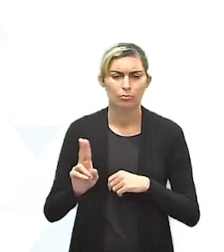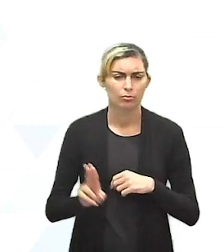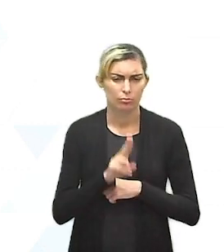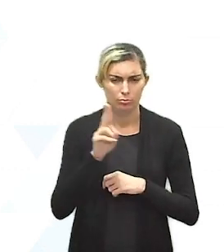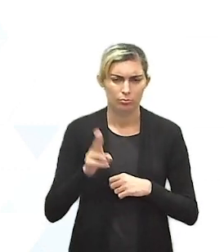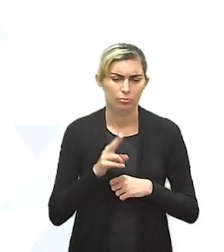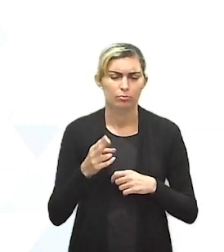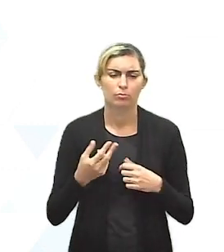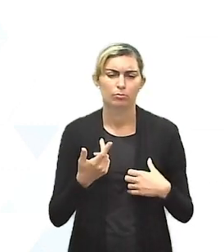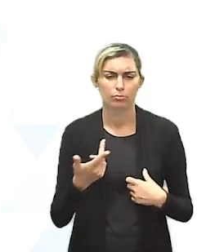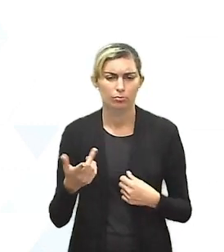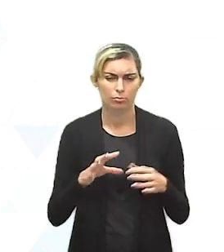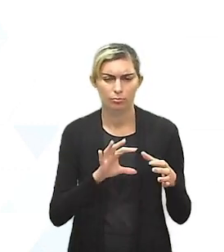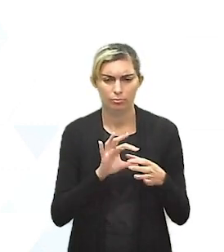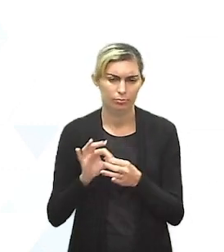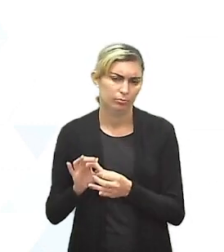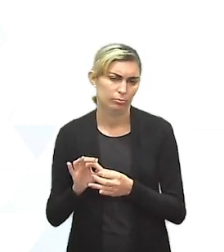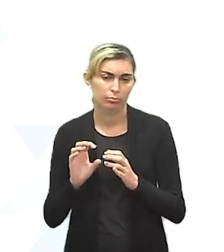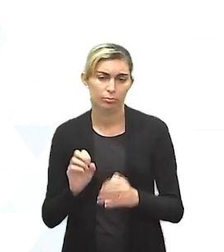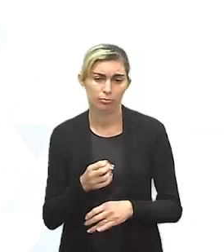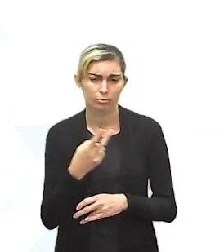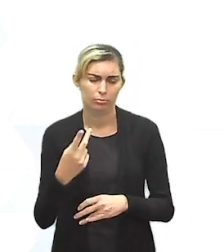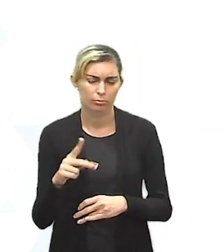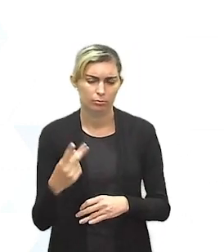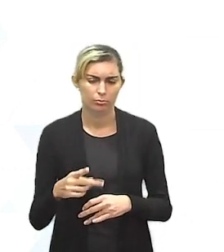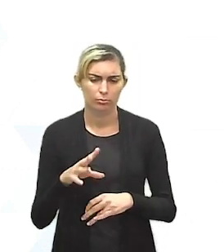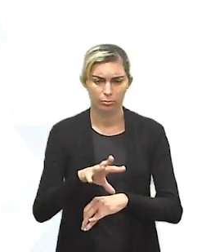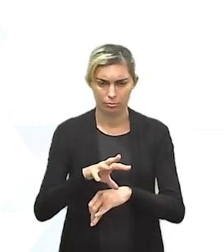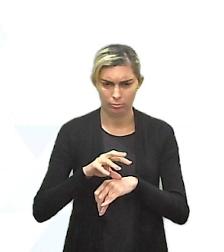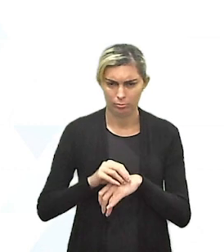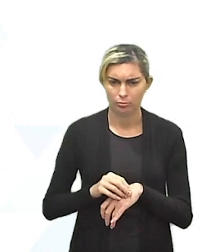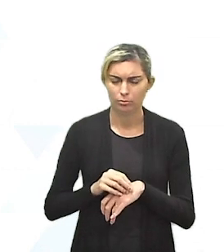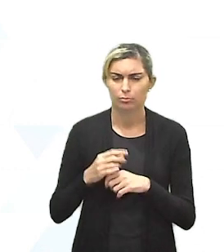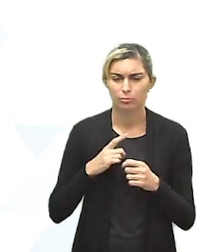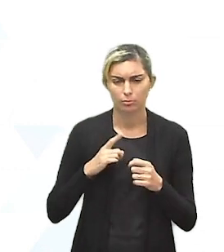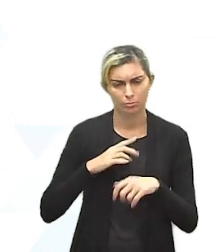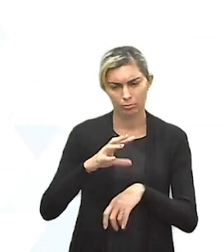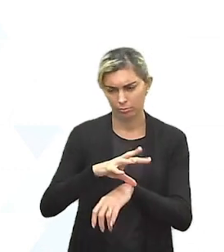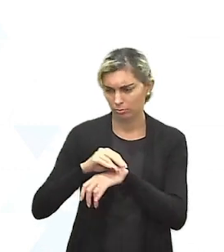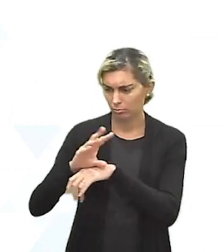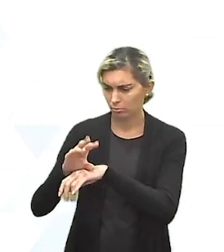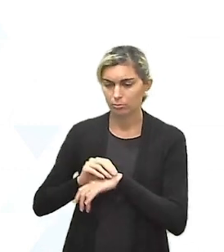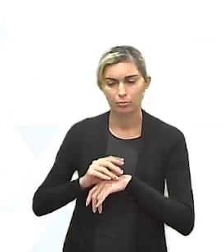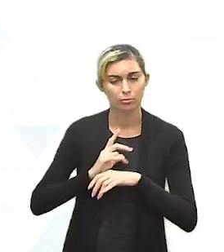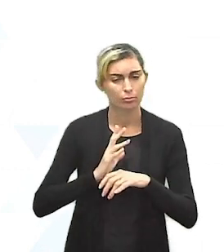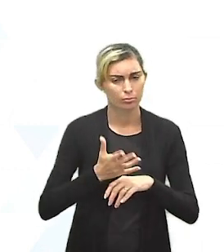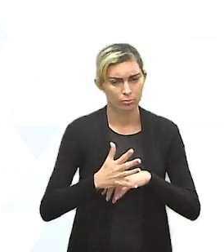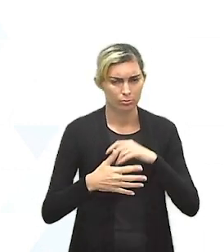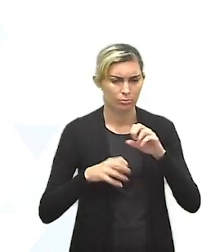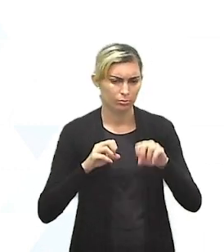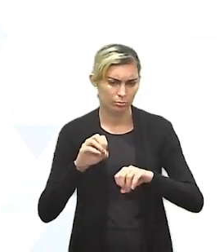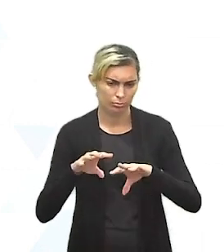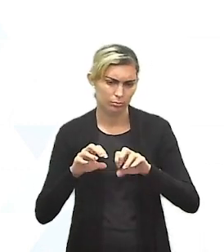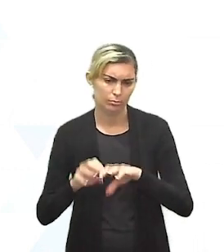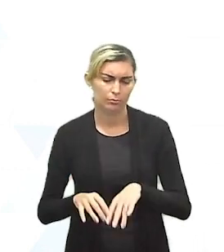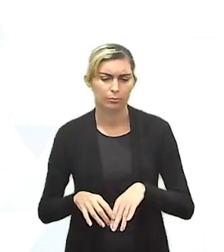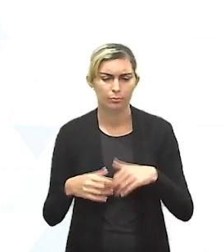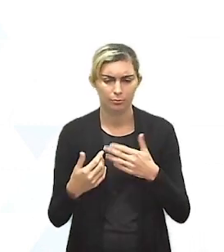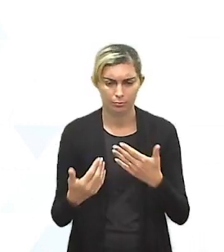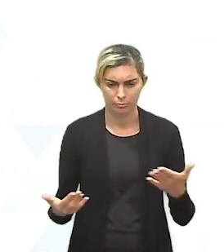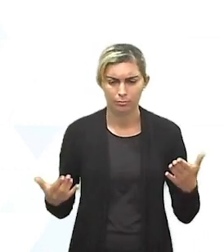determinado contexto. Ou seja, são aqueles dados que eu coletei já trabalhados.